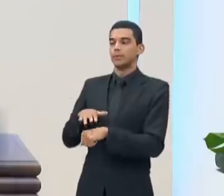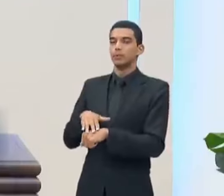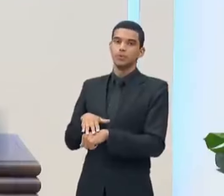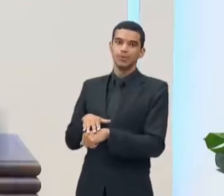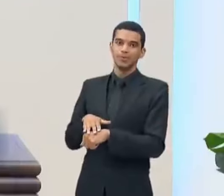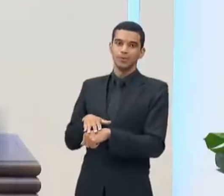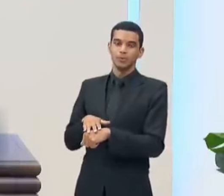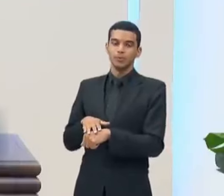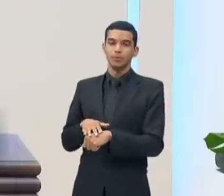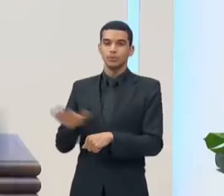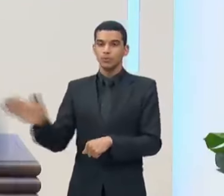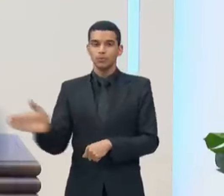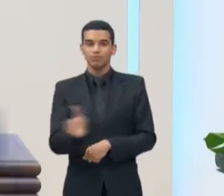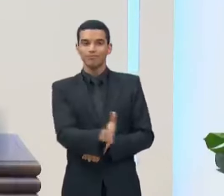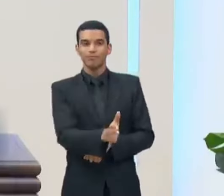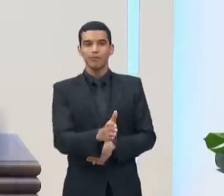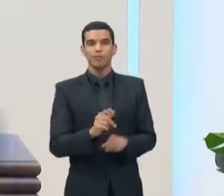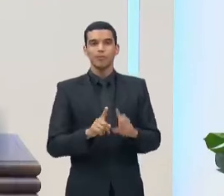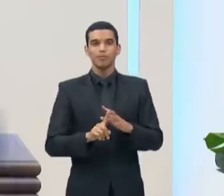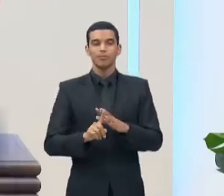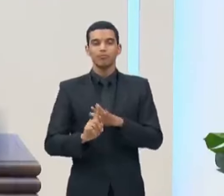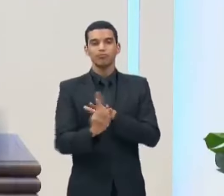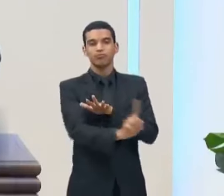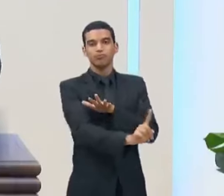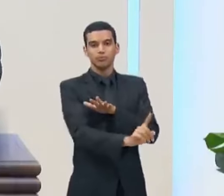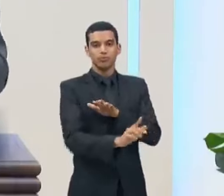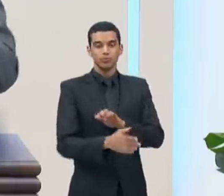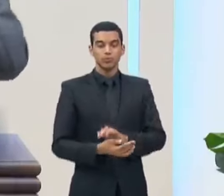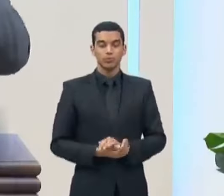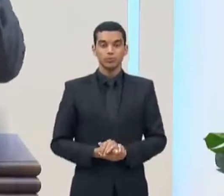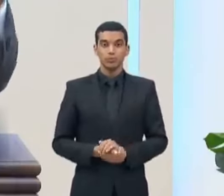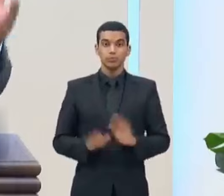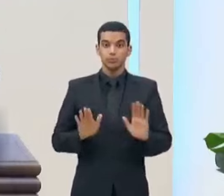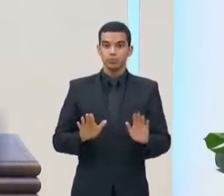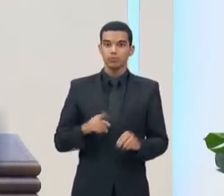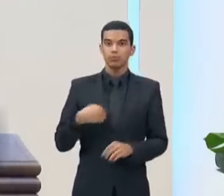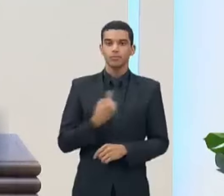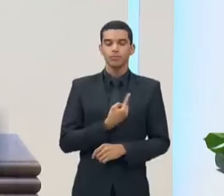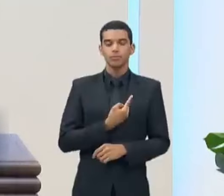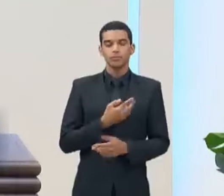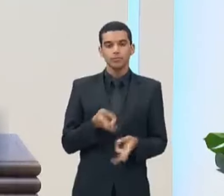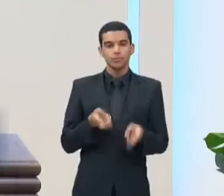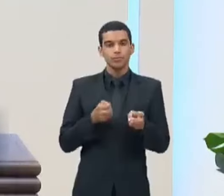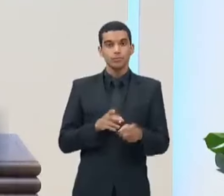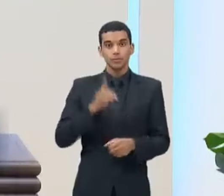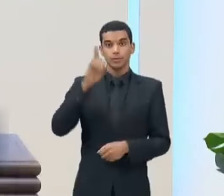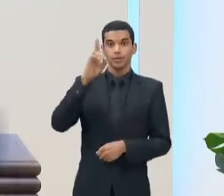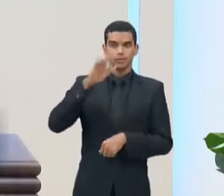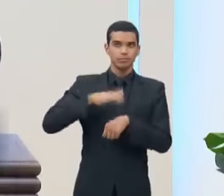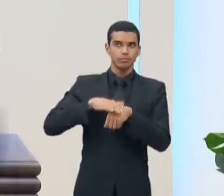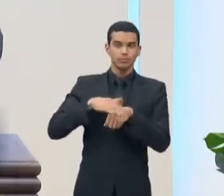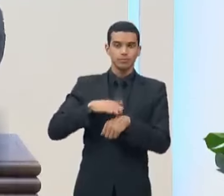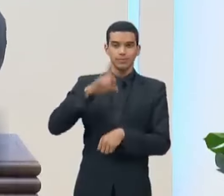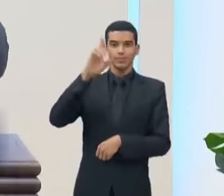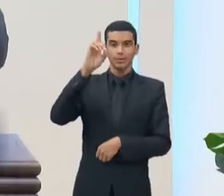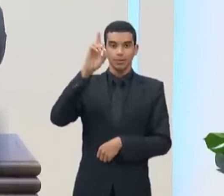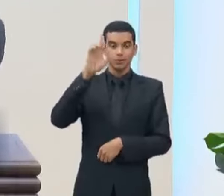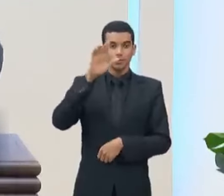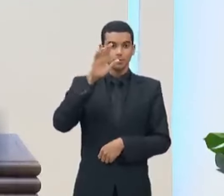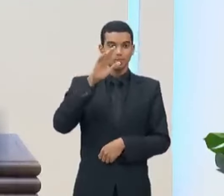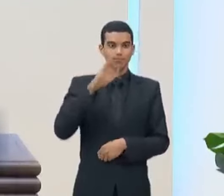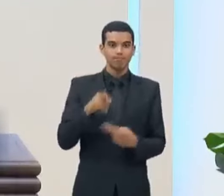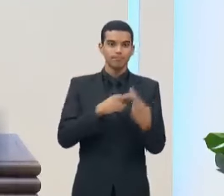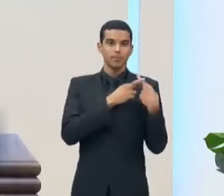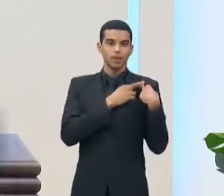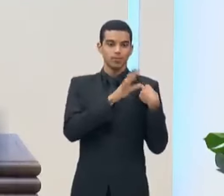à luz da palavra de Deus, que o próprio Deus, não é, cuida da situação, deixando o sacerdote